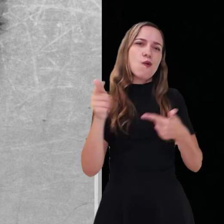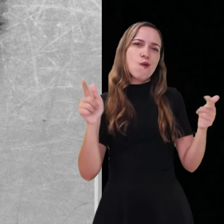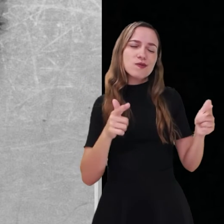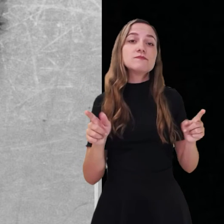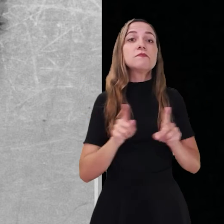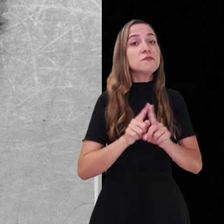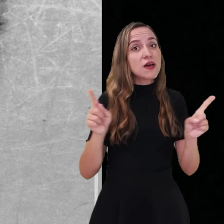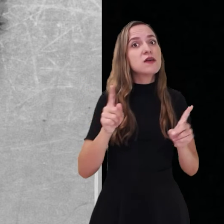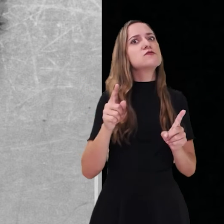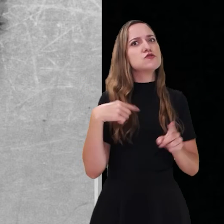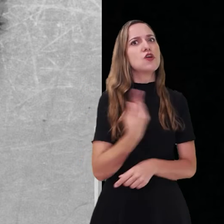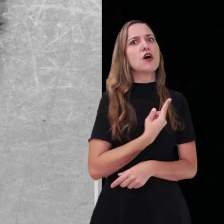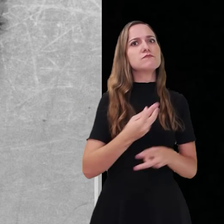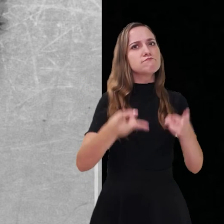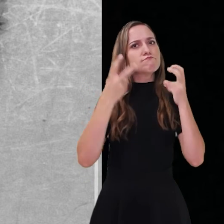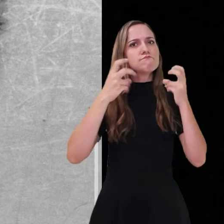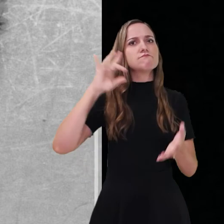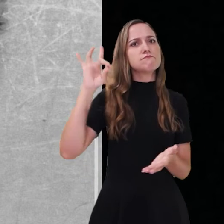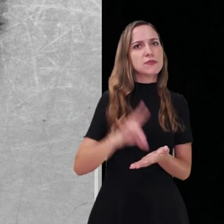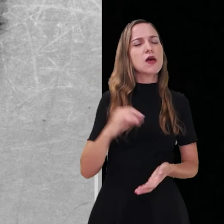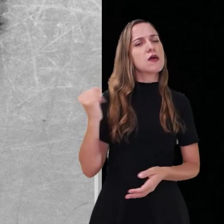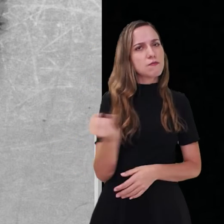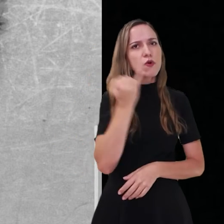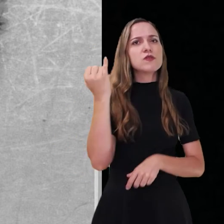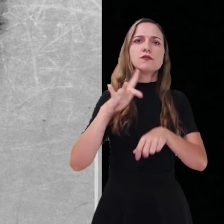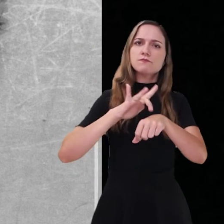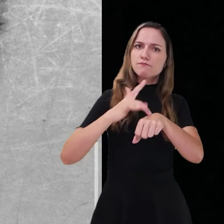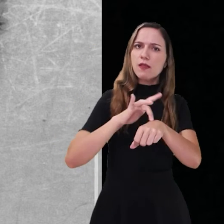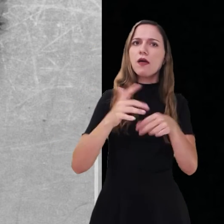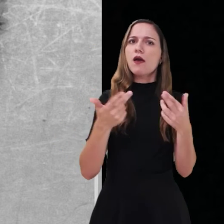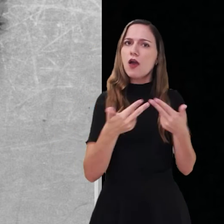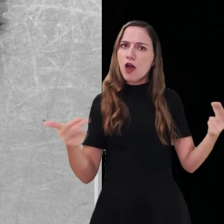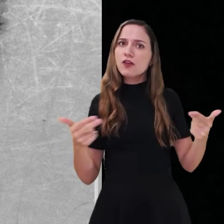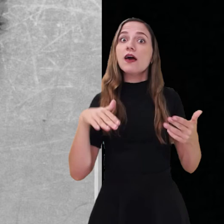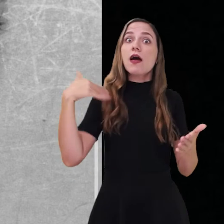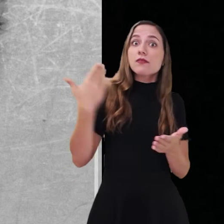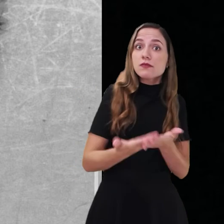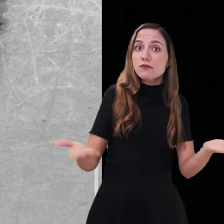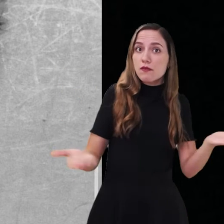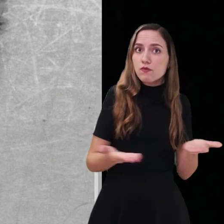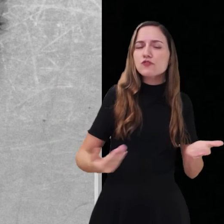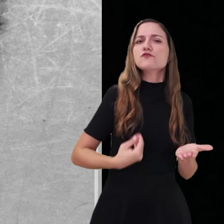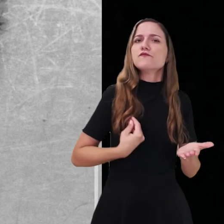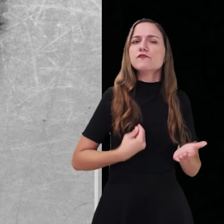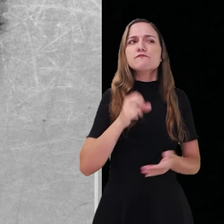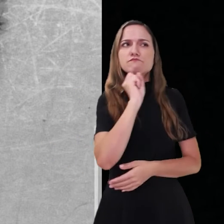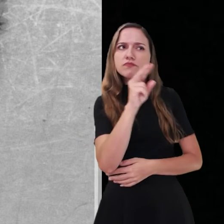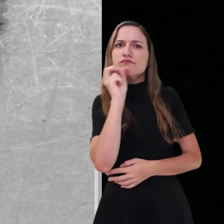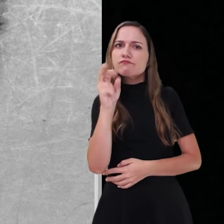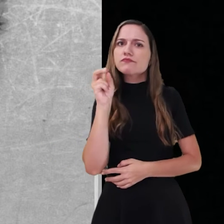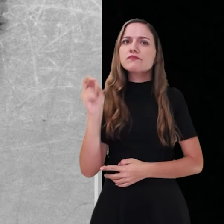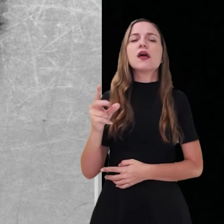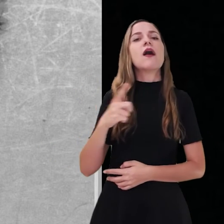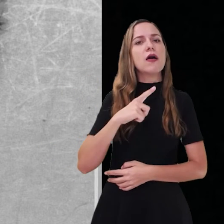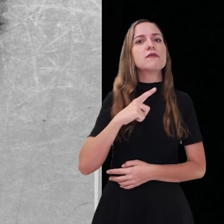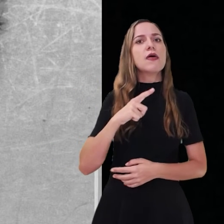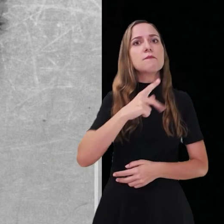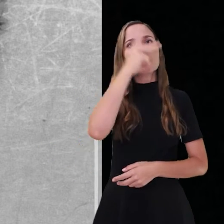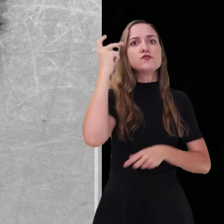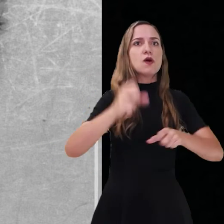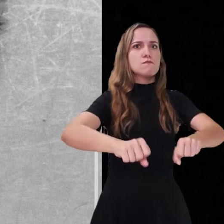e, entre outras, é impossível negar a importância desses clássicos que, ainda hoje, sempre